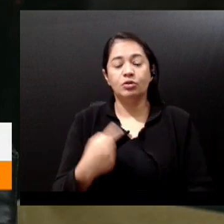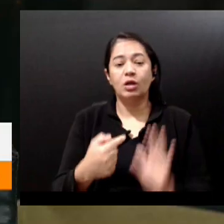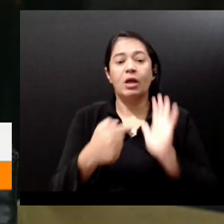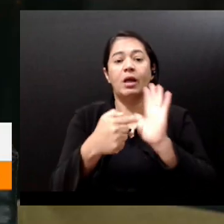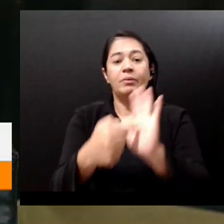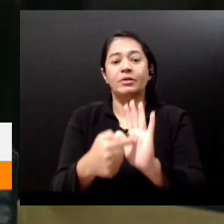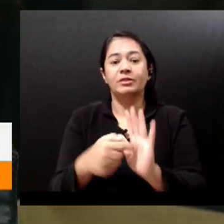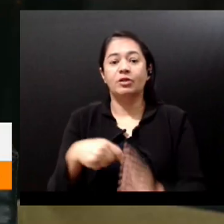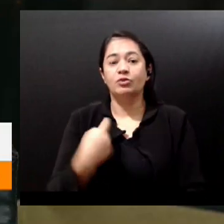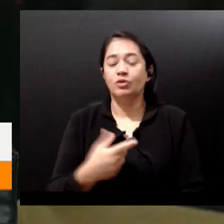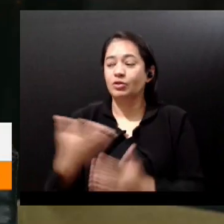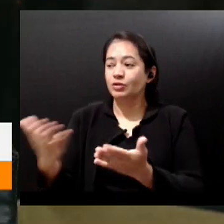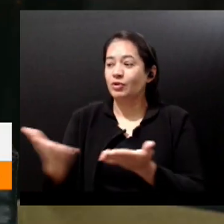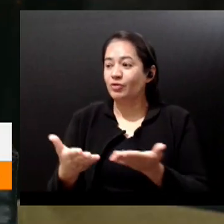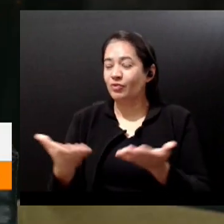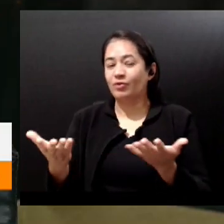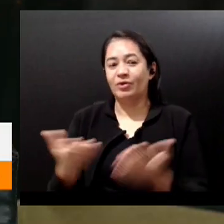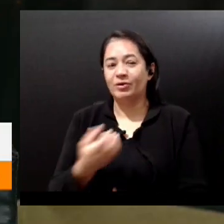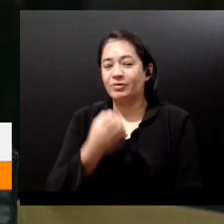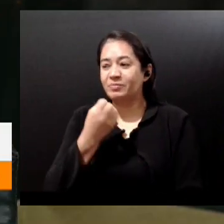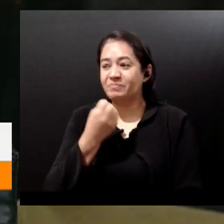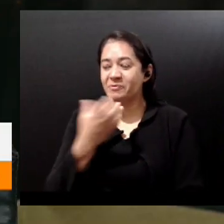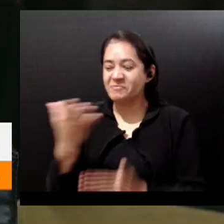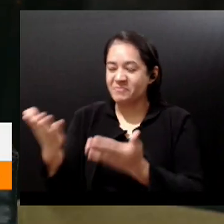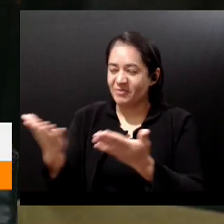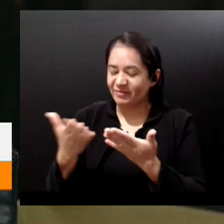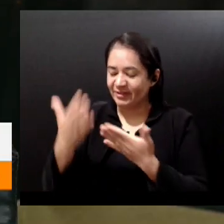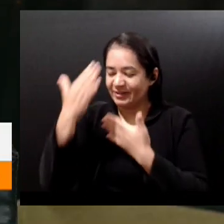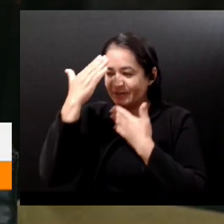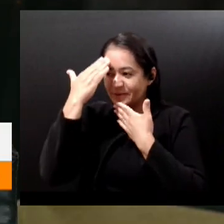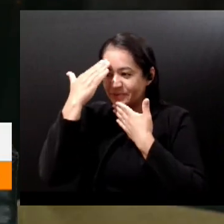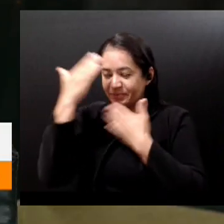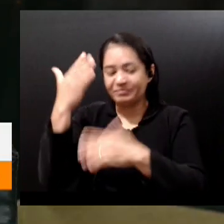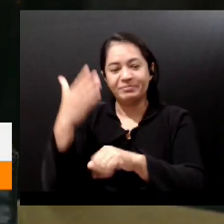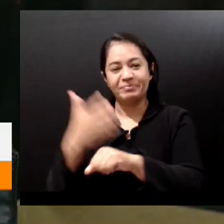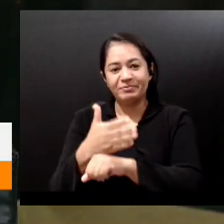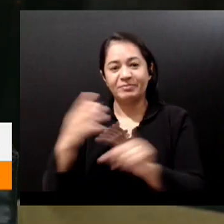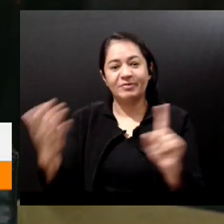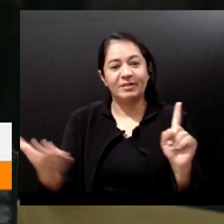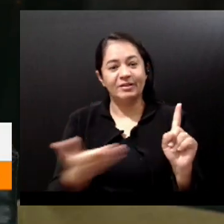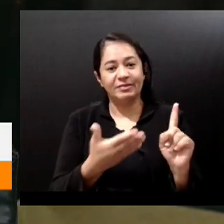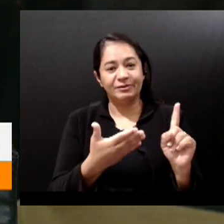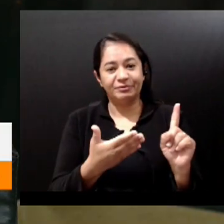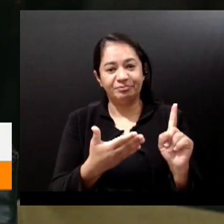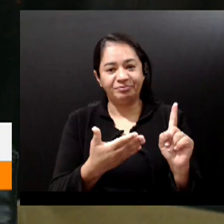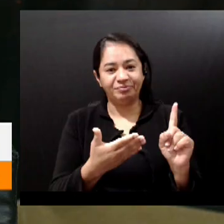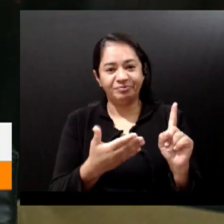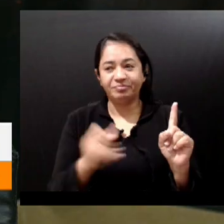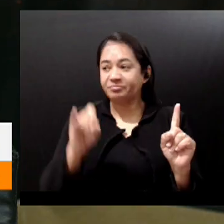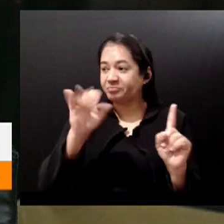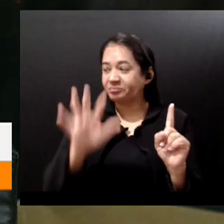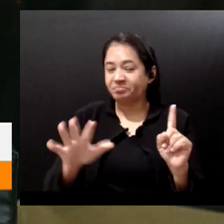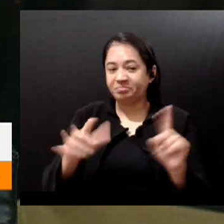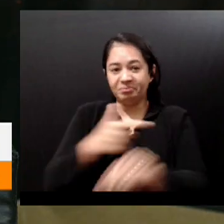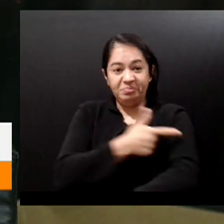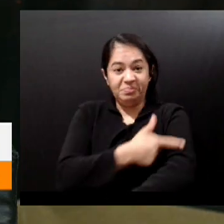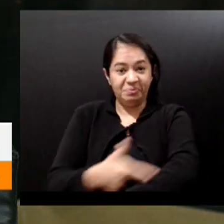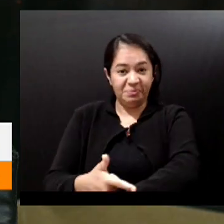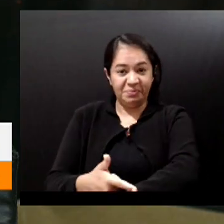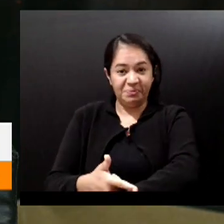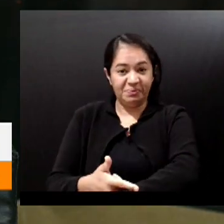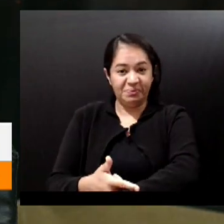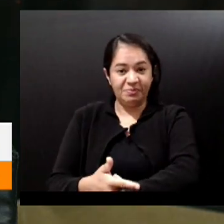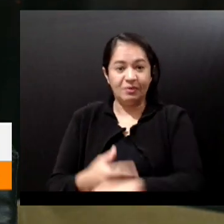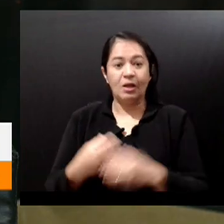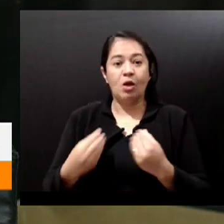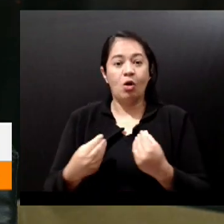dar boas-vindas e agradecer a participação da nossa consultora de imagem e etiqueta, que vai comentar como ouvir música é percebido no